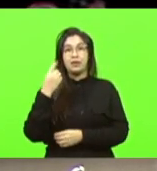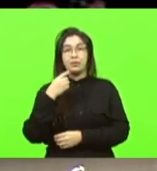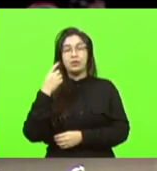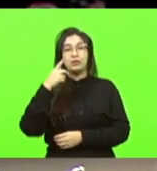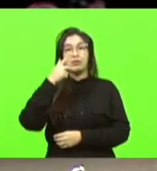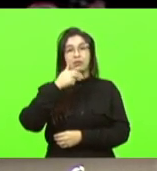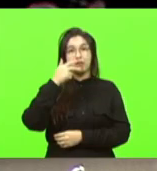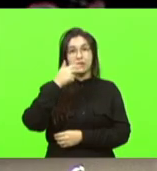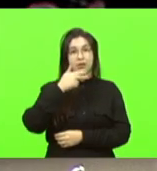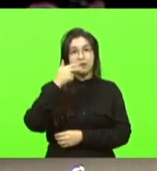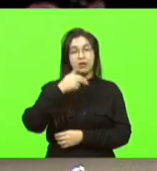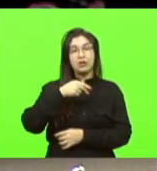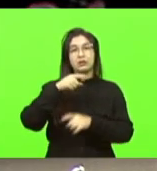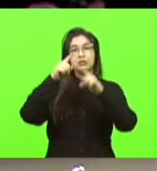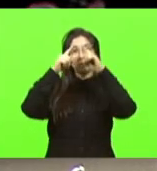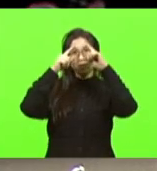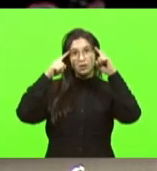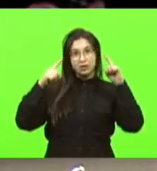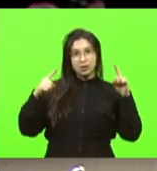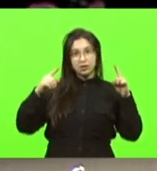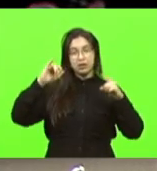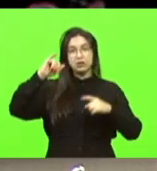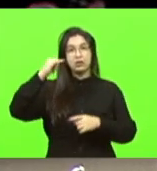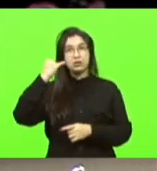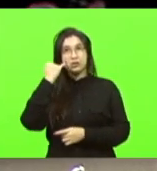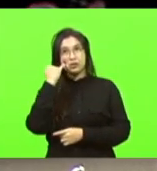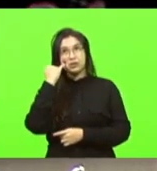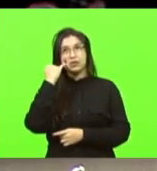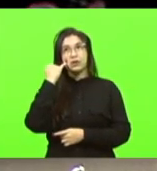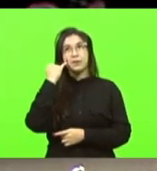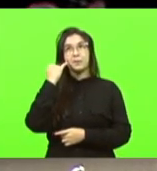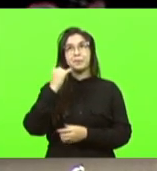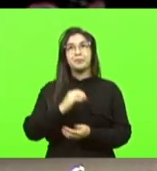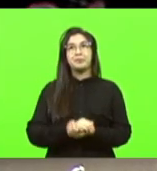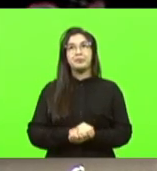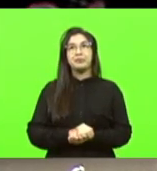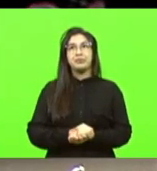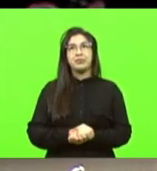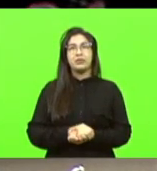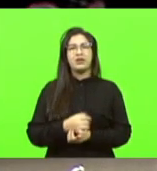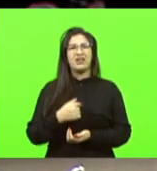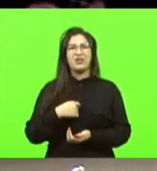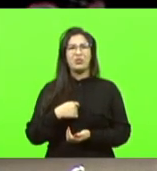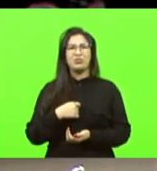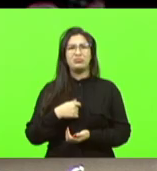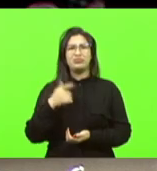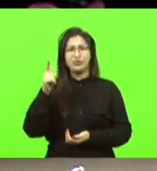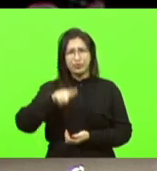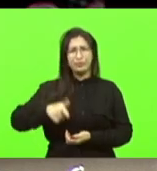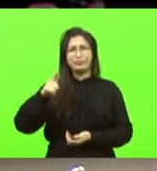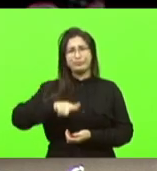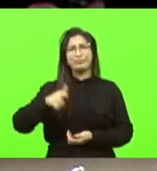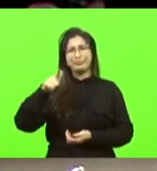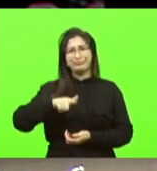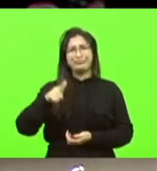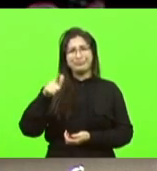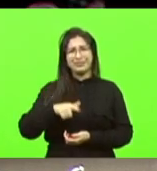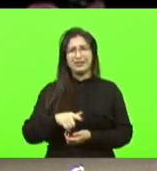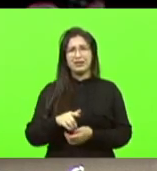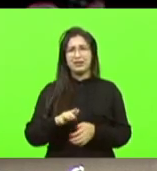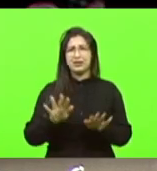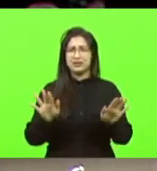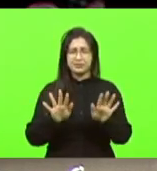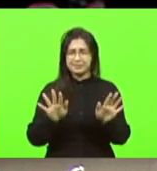Deputado neodi saretta Deputado José Lopes e eu não quero ser repetitivo no apoio a